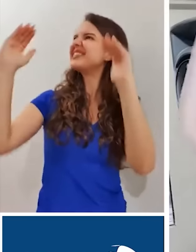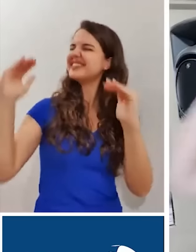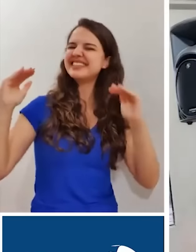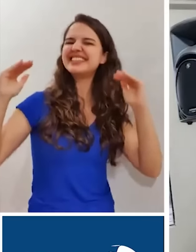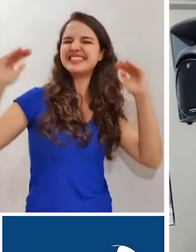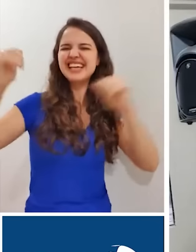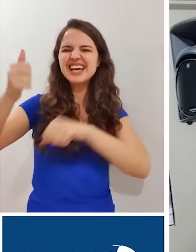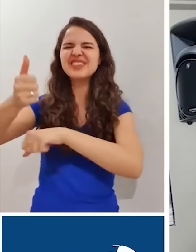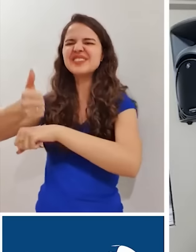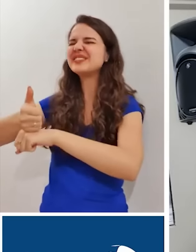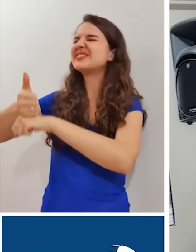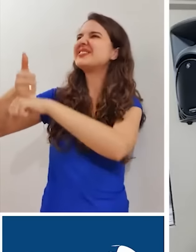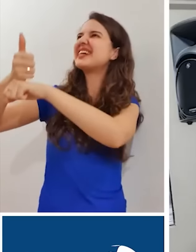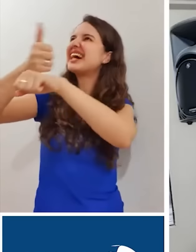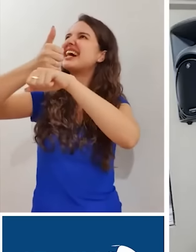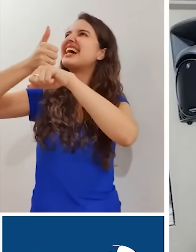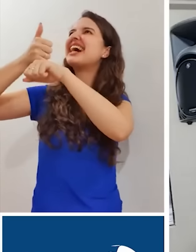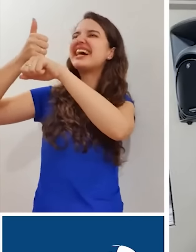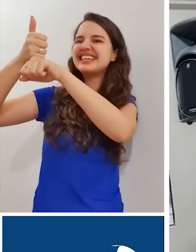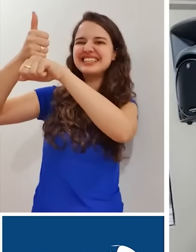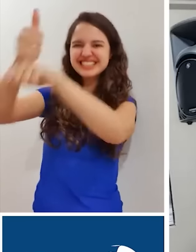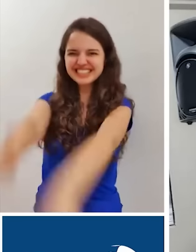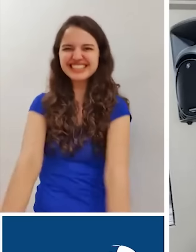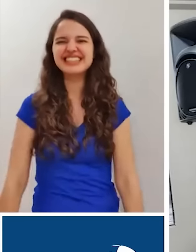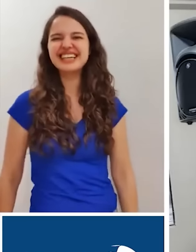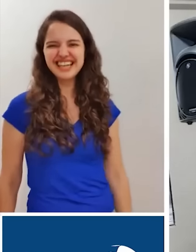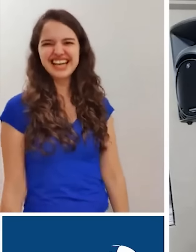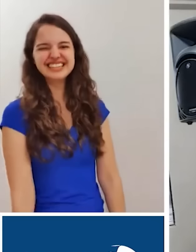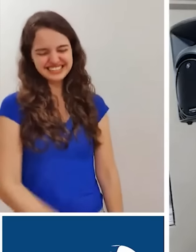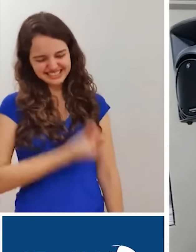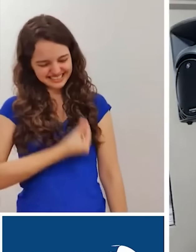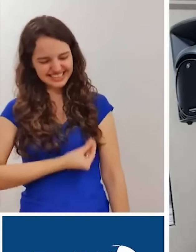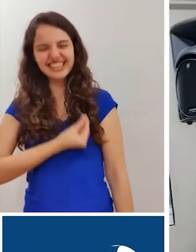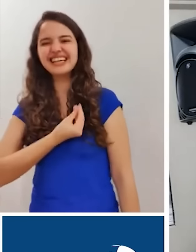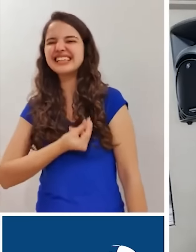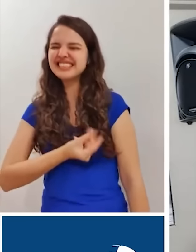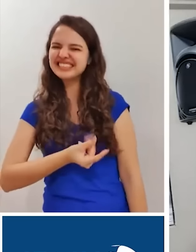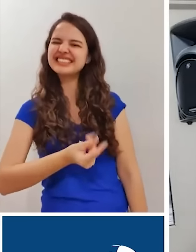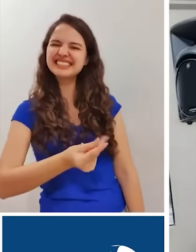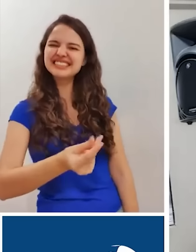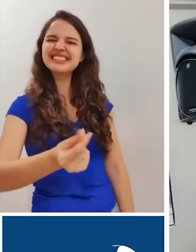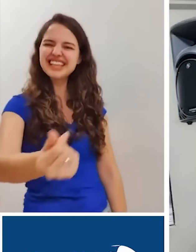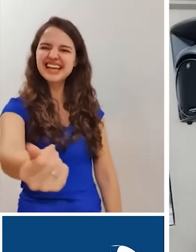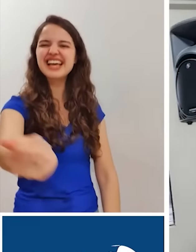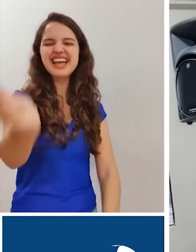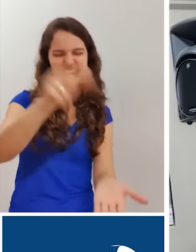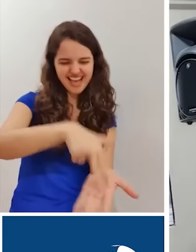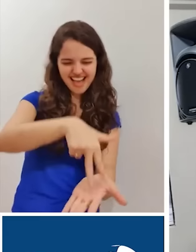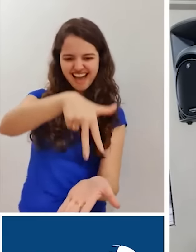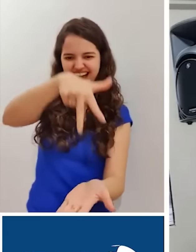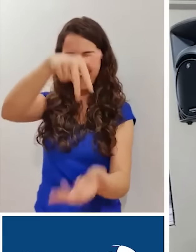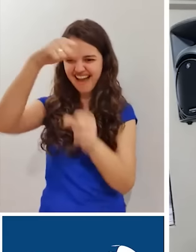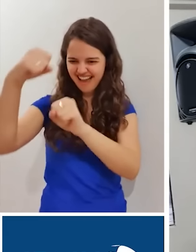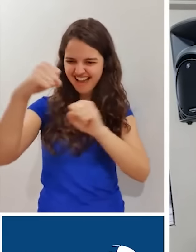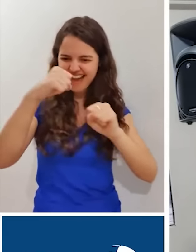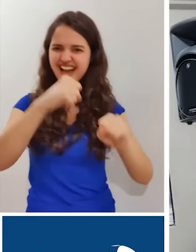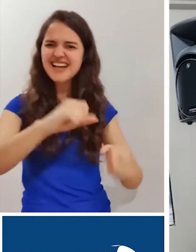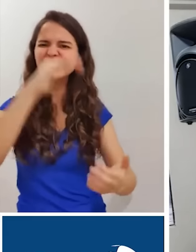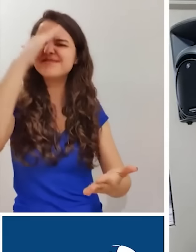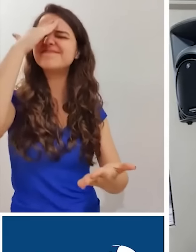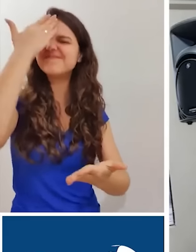viverem não morrerem o poder da surreição